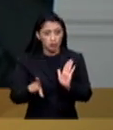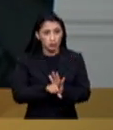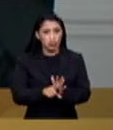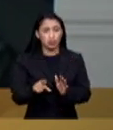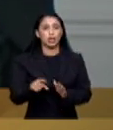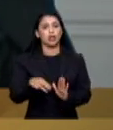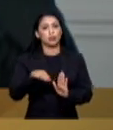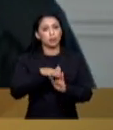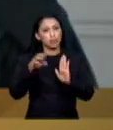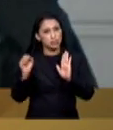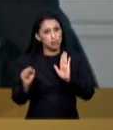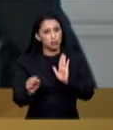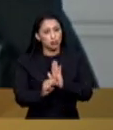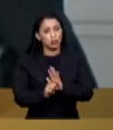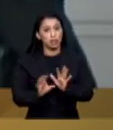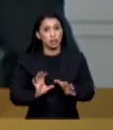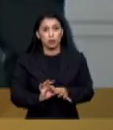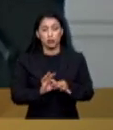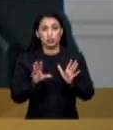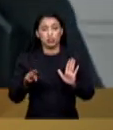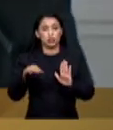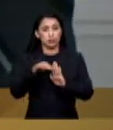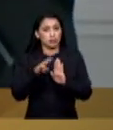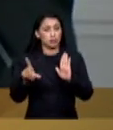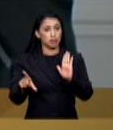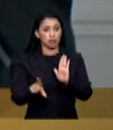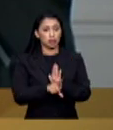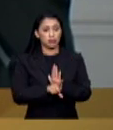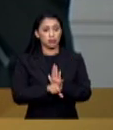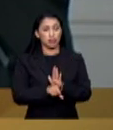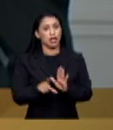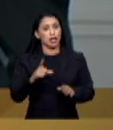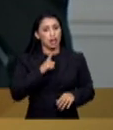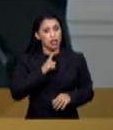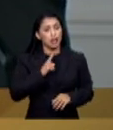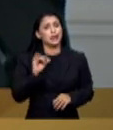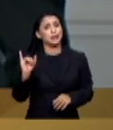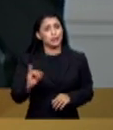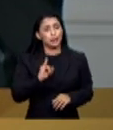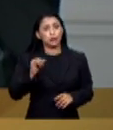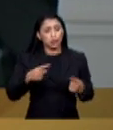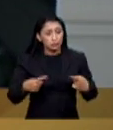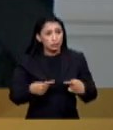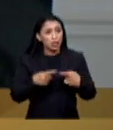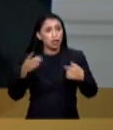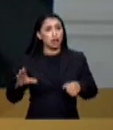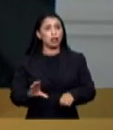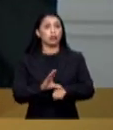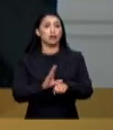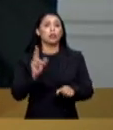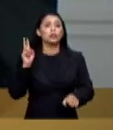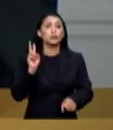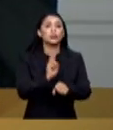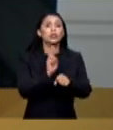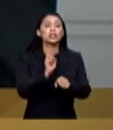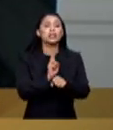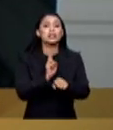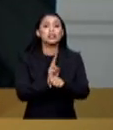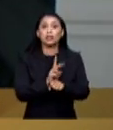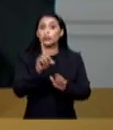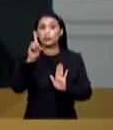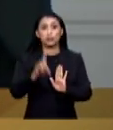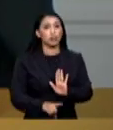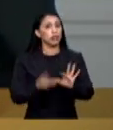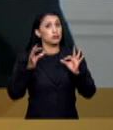de segurança, a concessão da medida liminar é íncita à finalidade constitucional de proteção ao direito líquido e